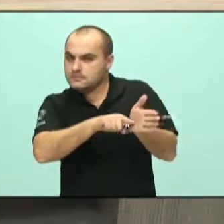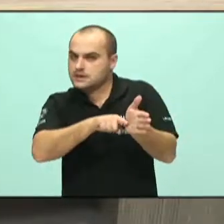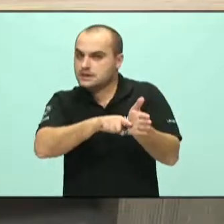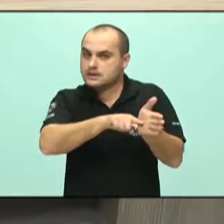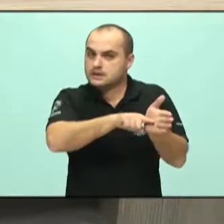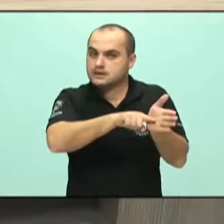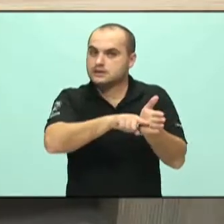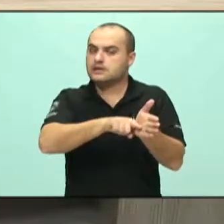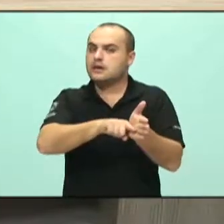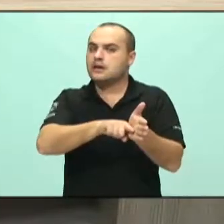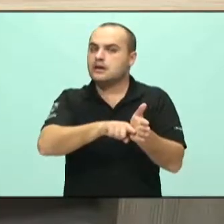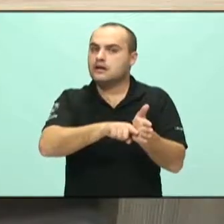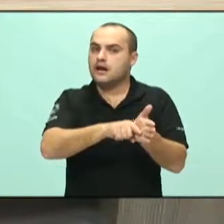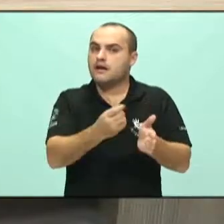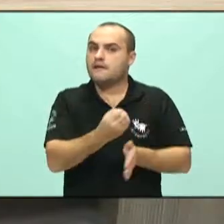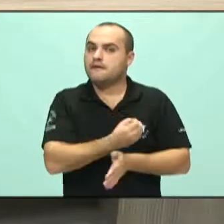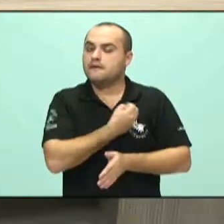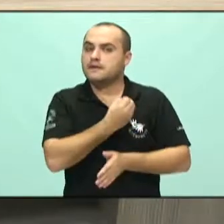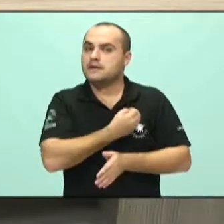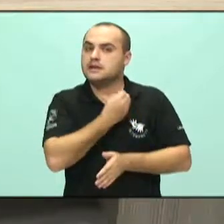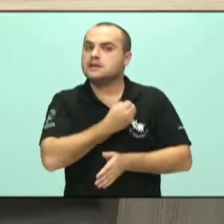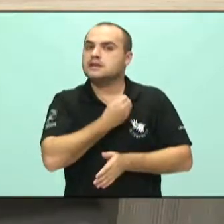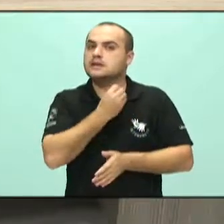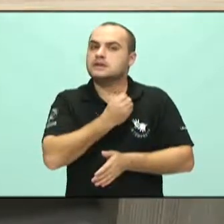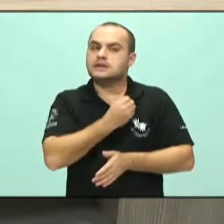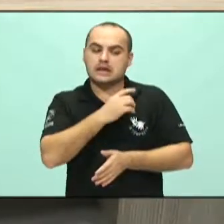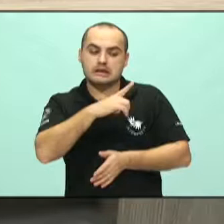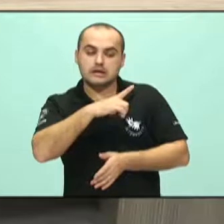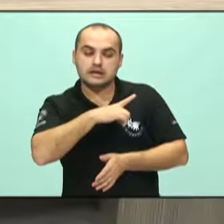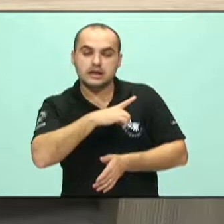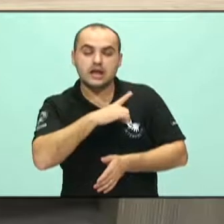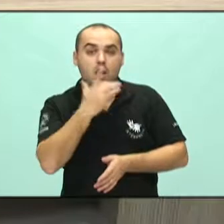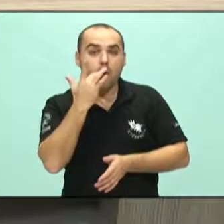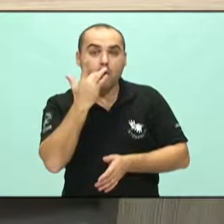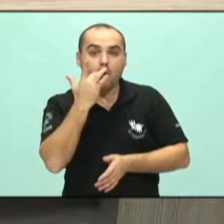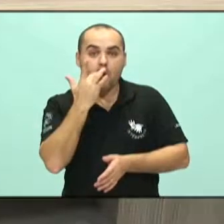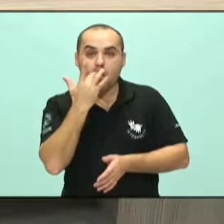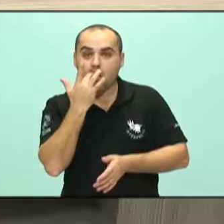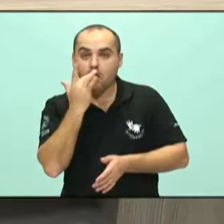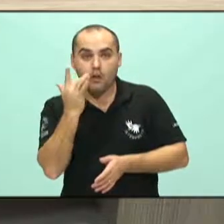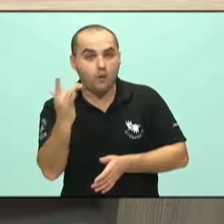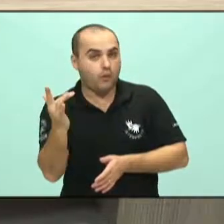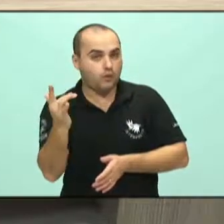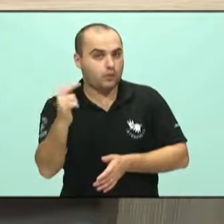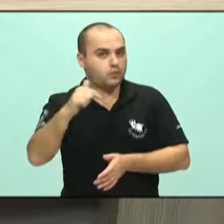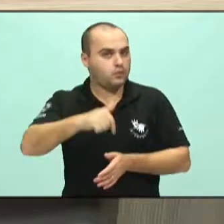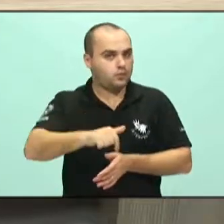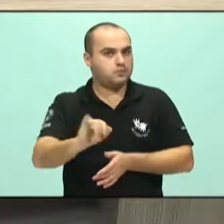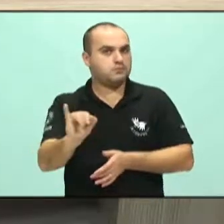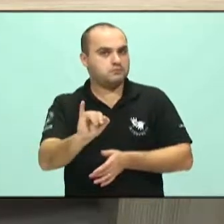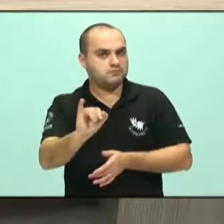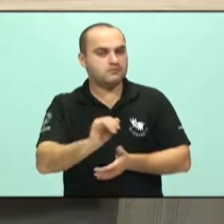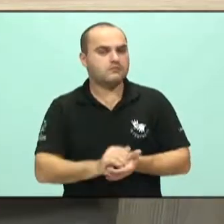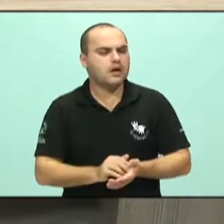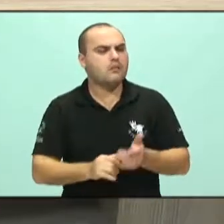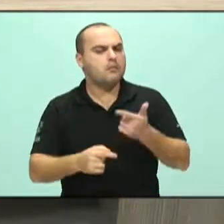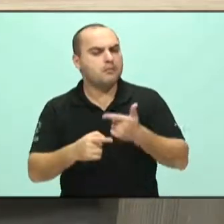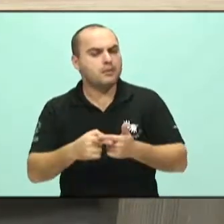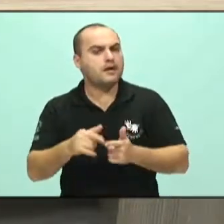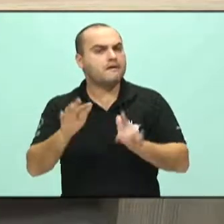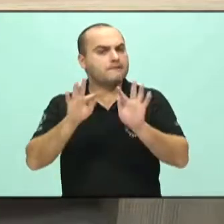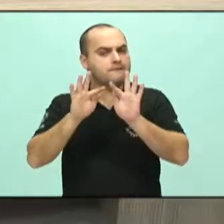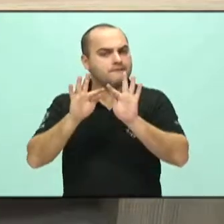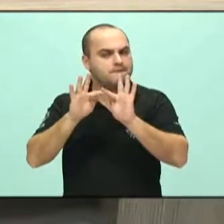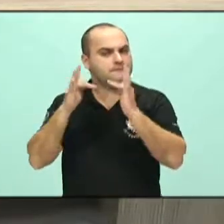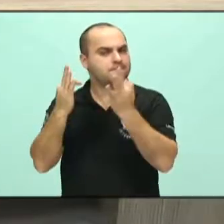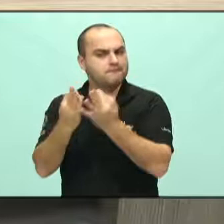a presença de ouro no Vale do Itajaí, porque a família dele, já de muito tempo,